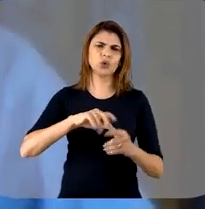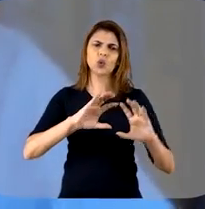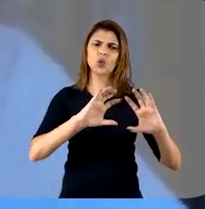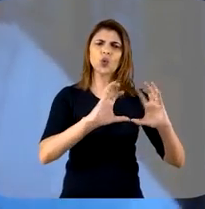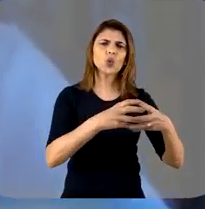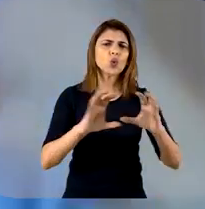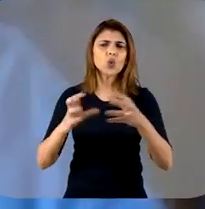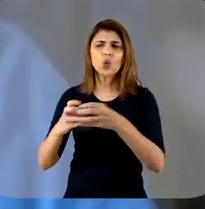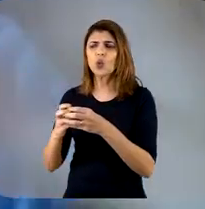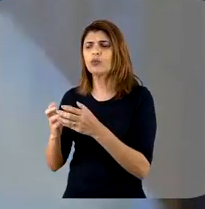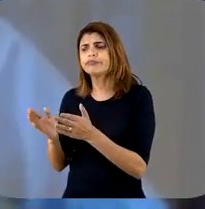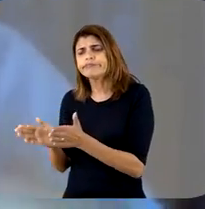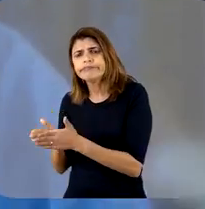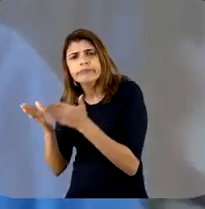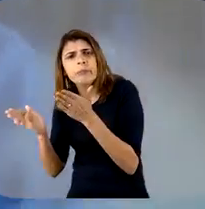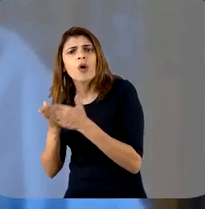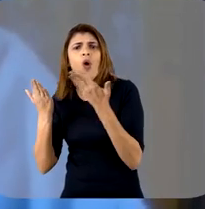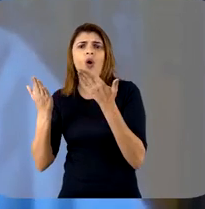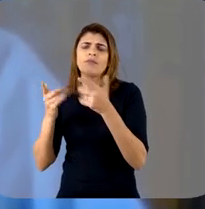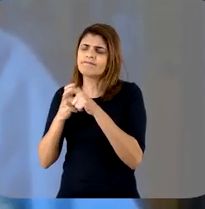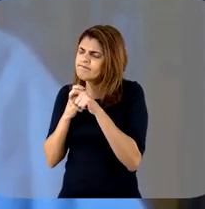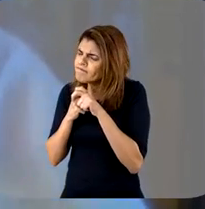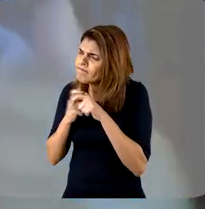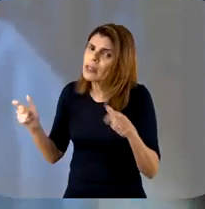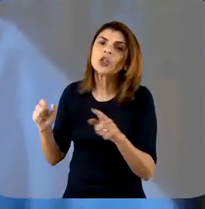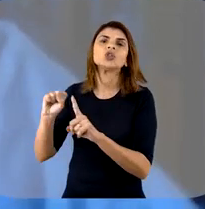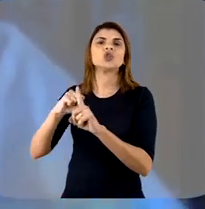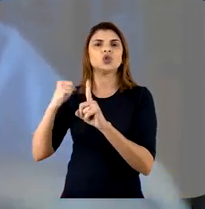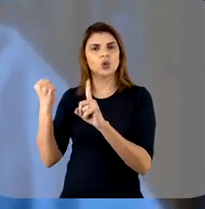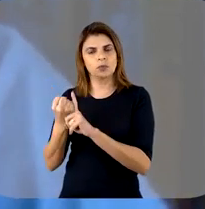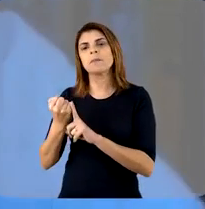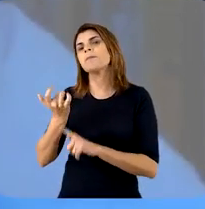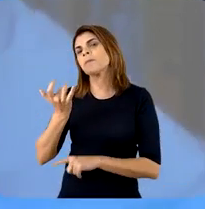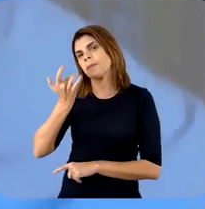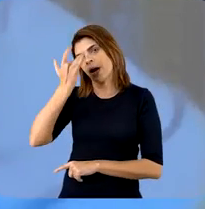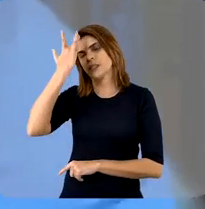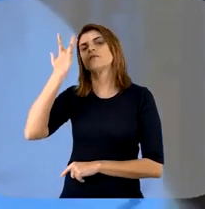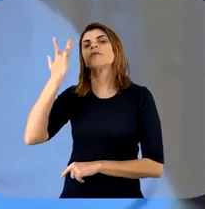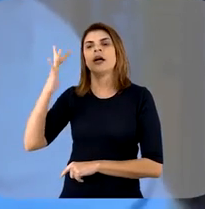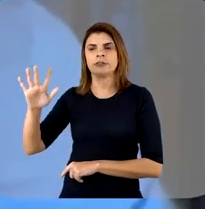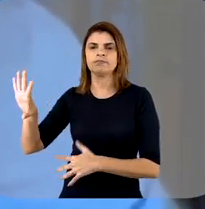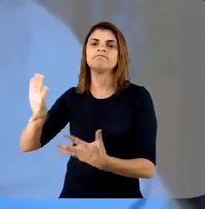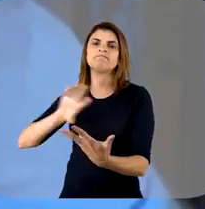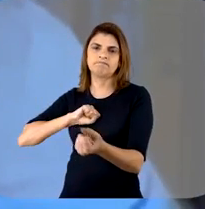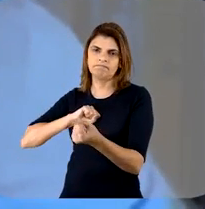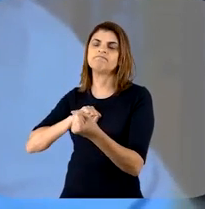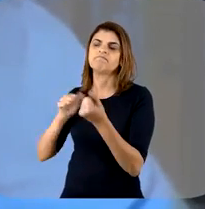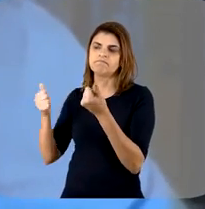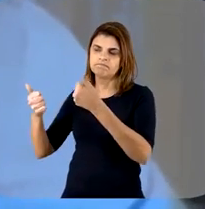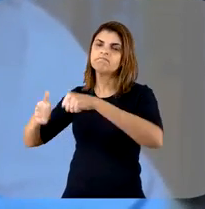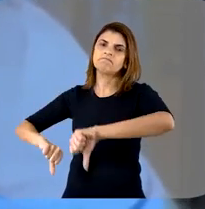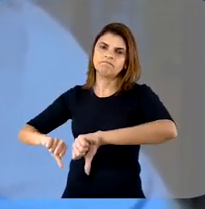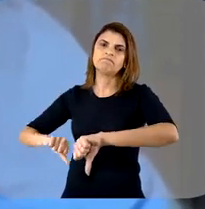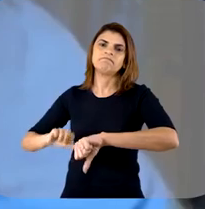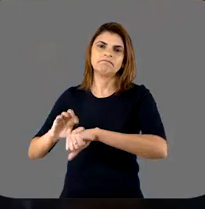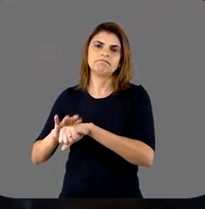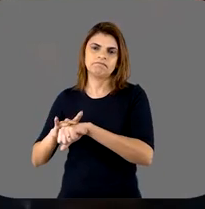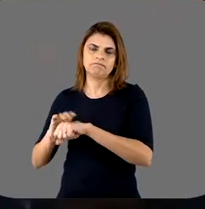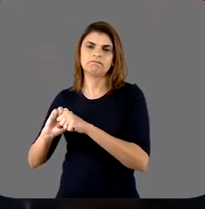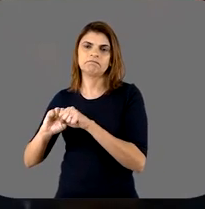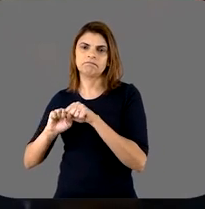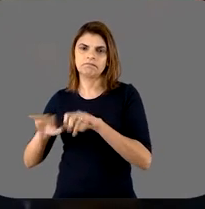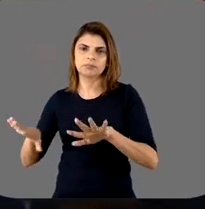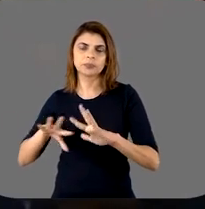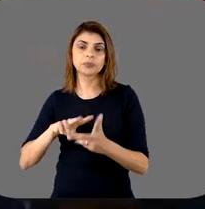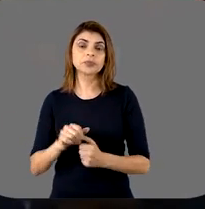menos privilegiados de maior parte das sociedades estão sendo mais duramente atingidos e afetados pela pandemia. E